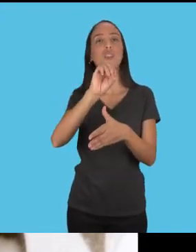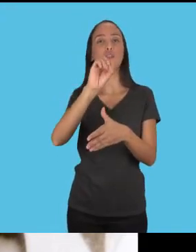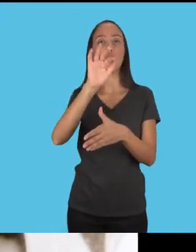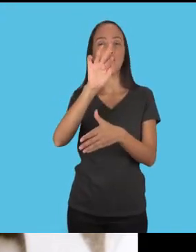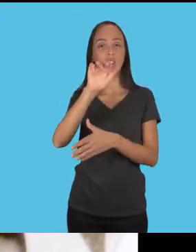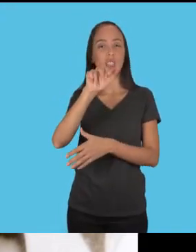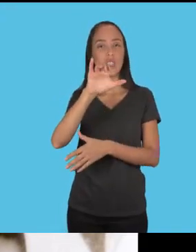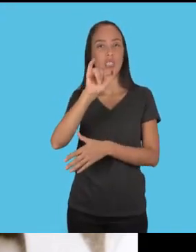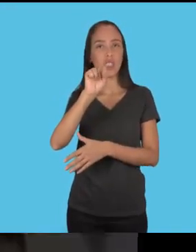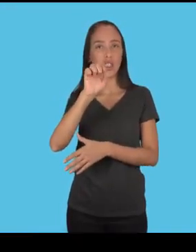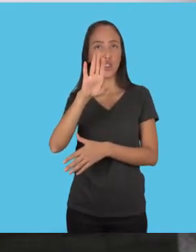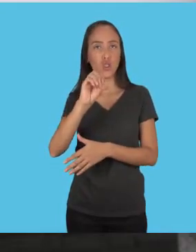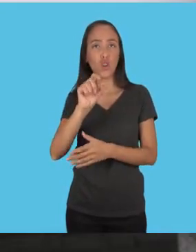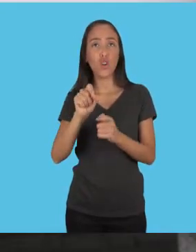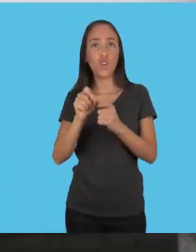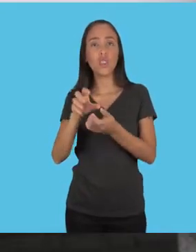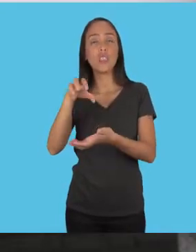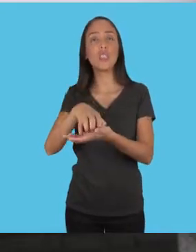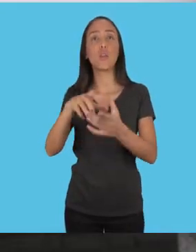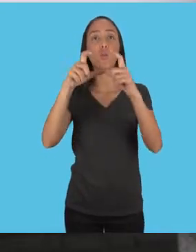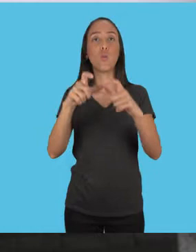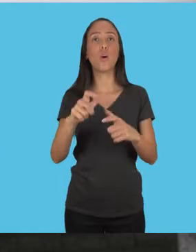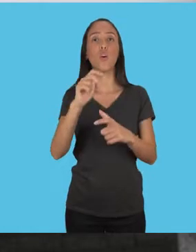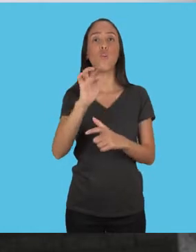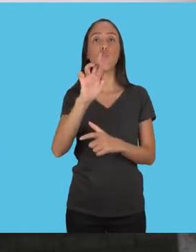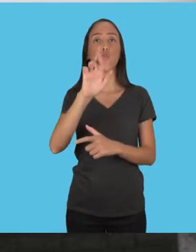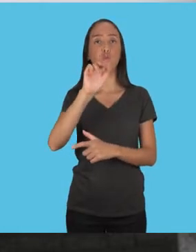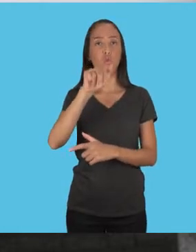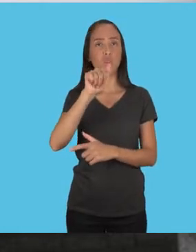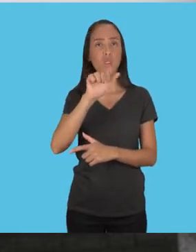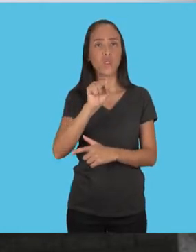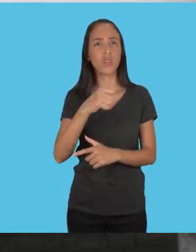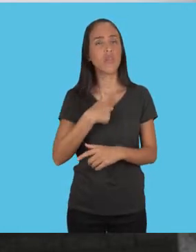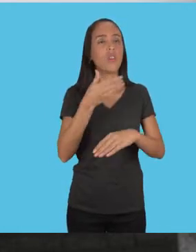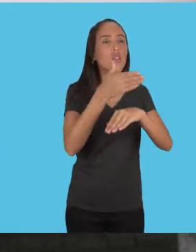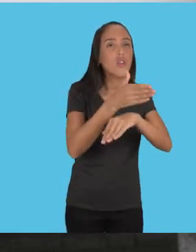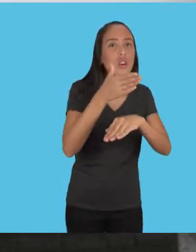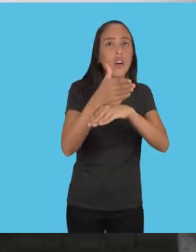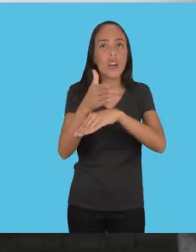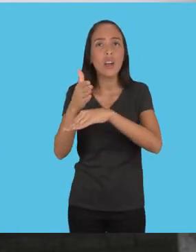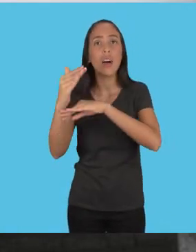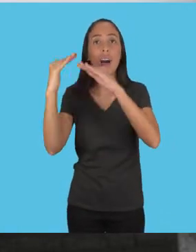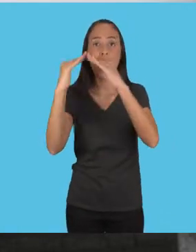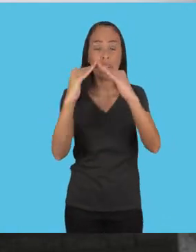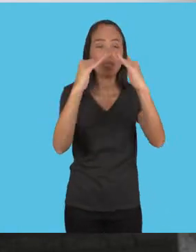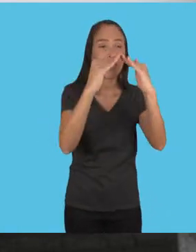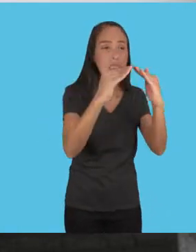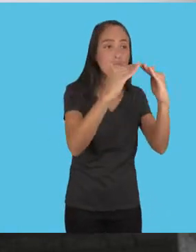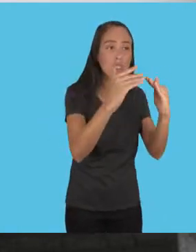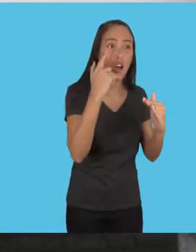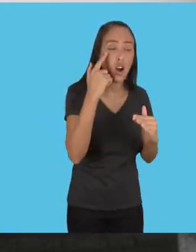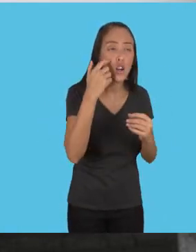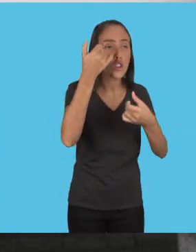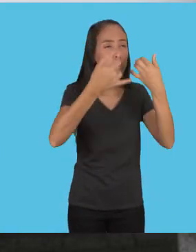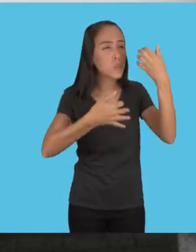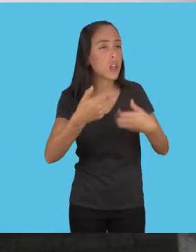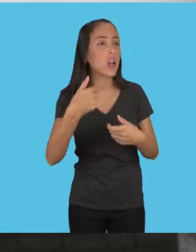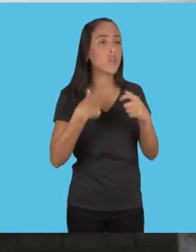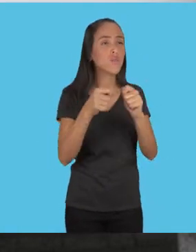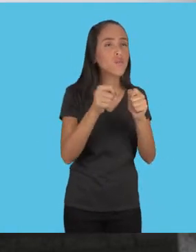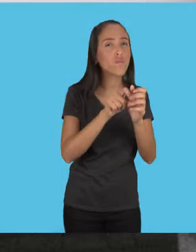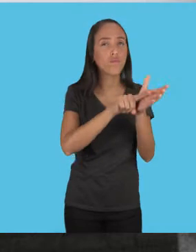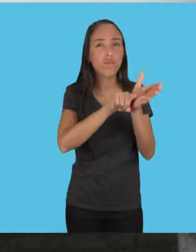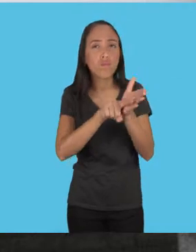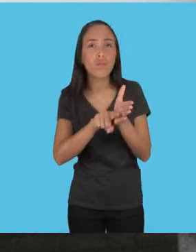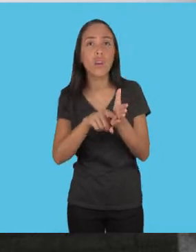sede em Furnas. A gente ia de casa em casa, explicava o que a gente estava fazendo, colhia fezes, claro que a